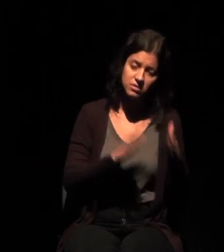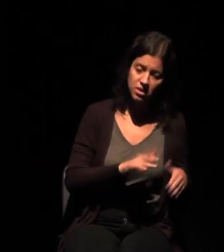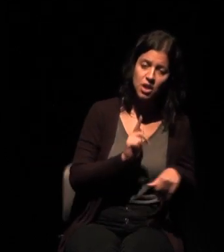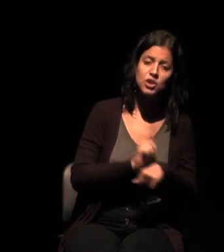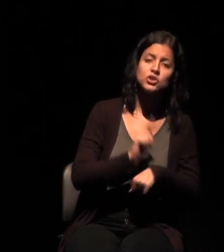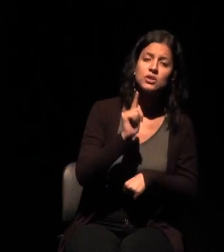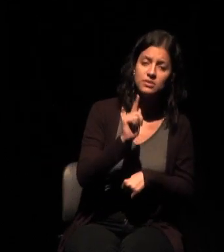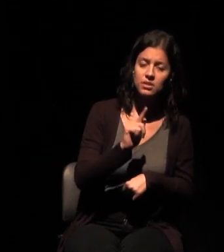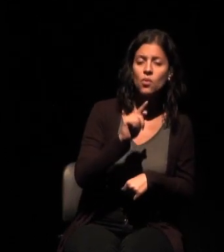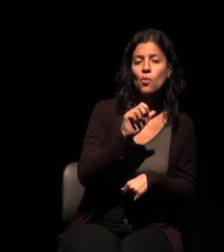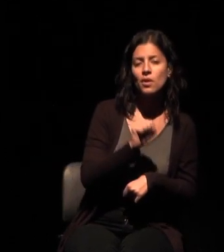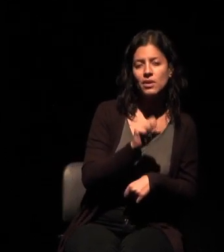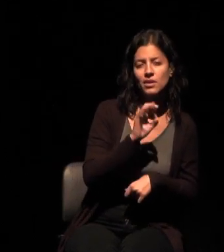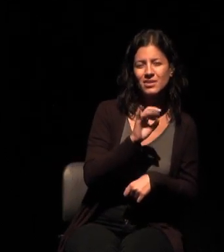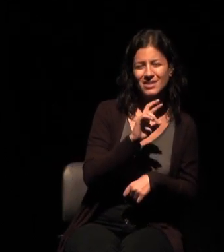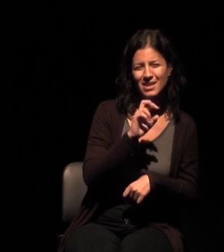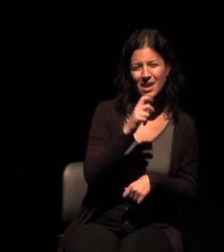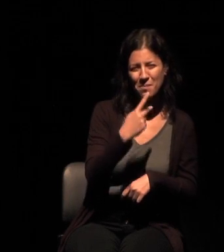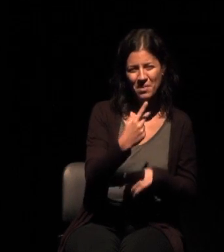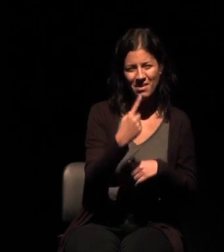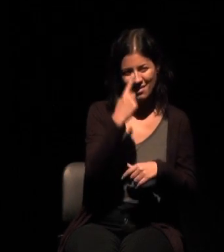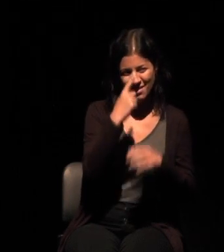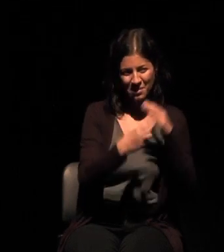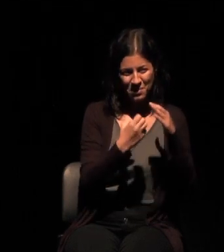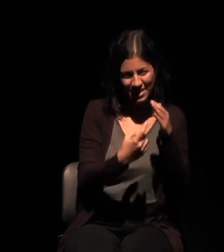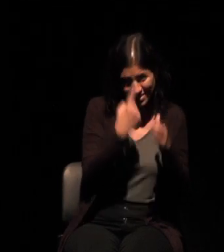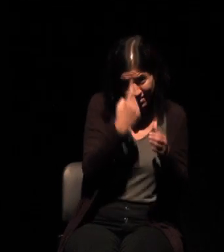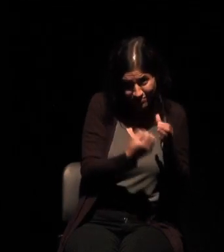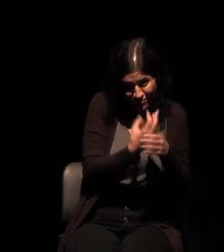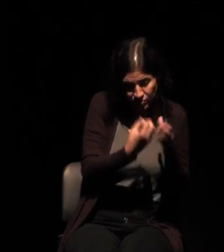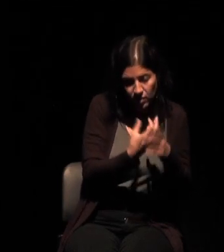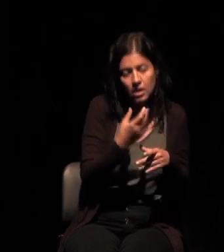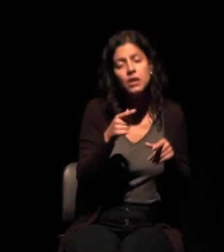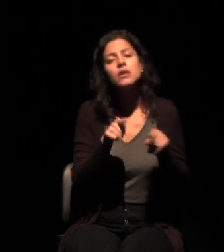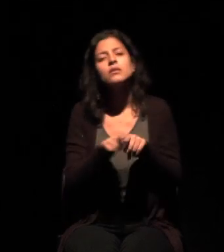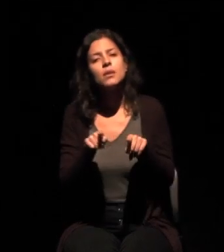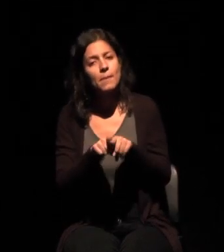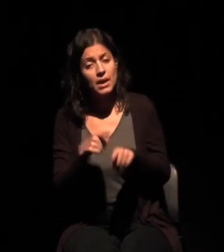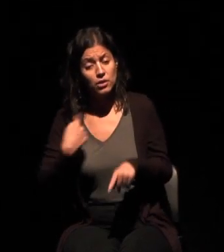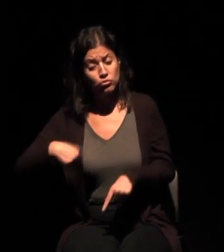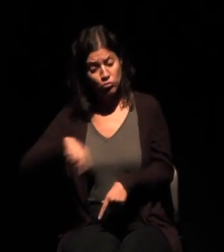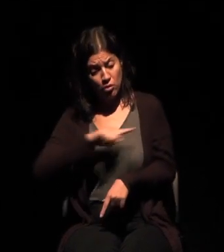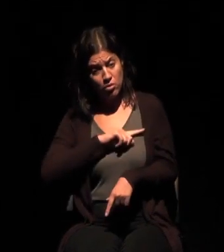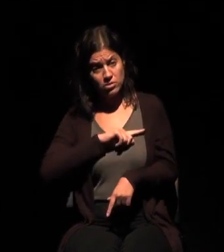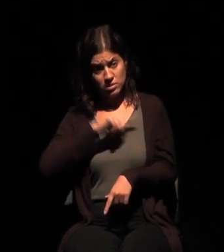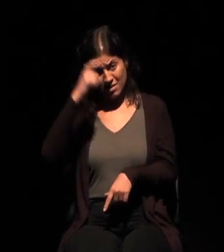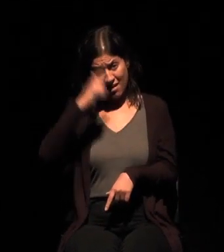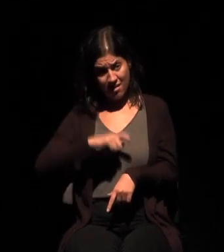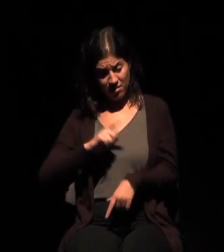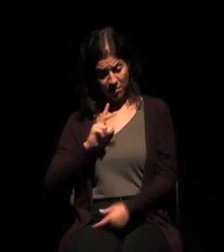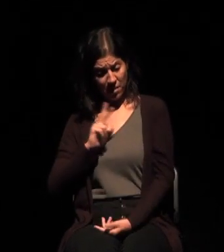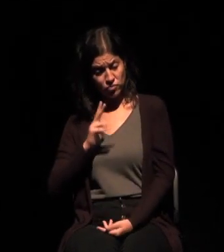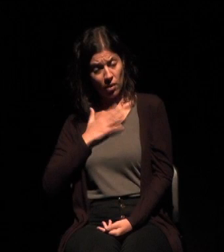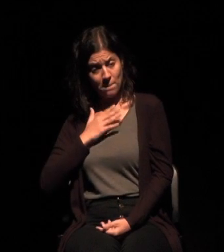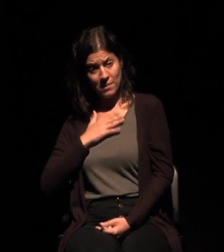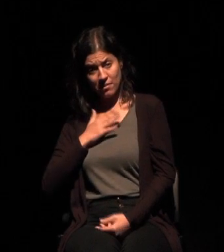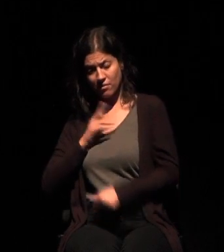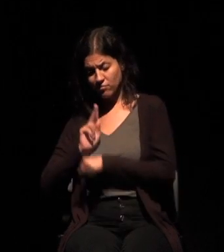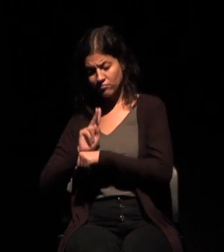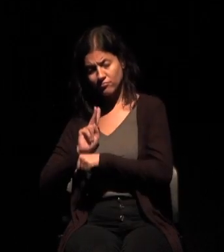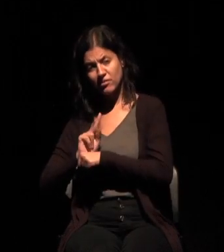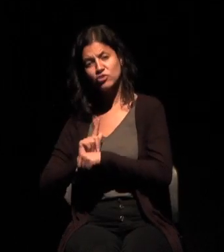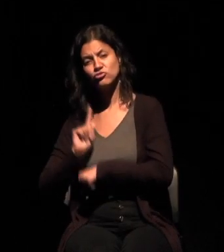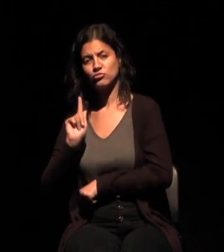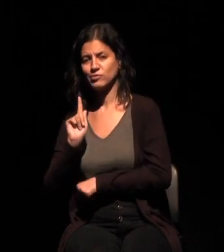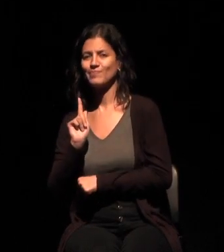próprias startups quer do ponto de vista da gestão individual da nossa carreira profissional porque o nosso grupo é grande a